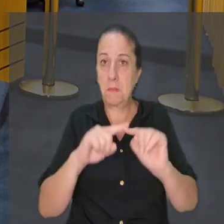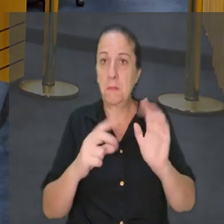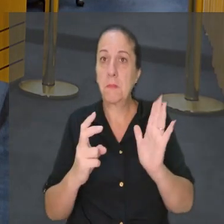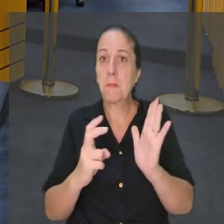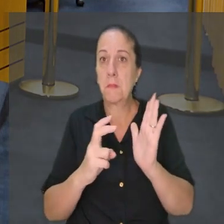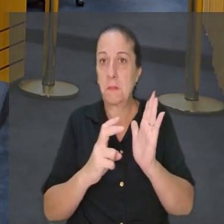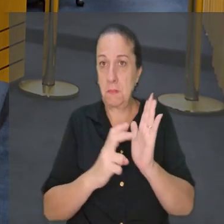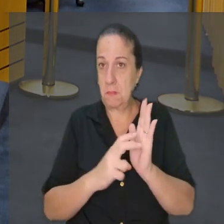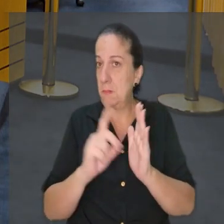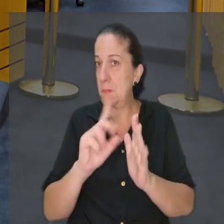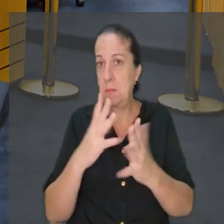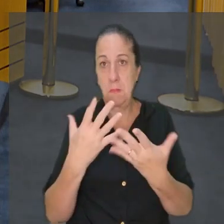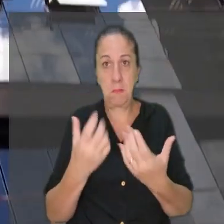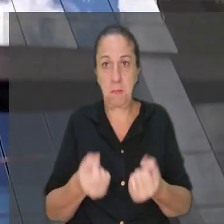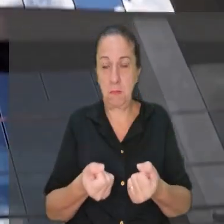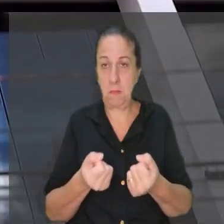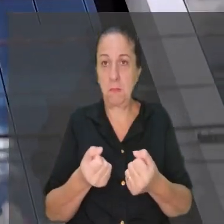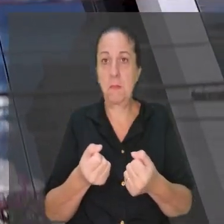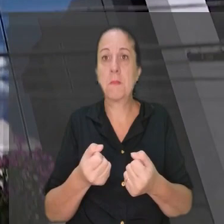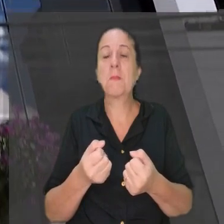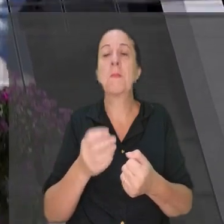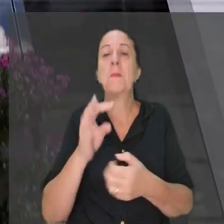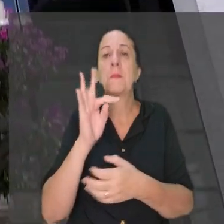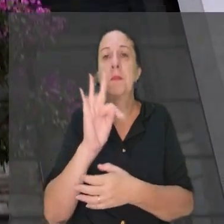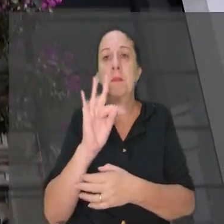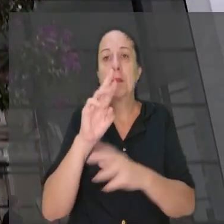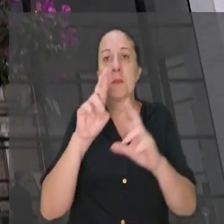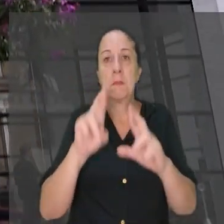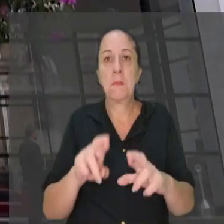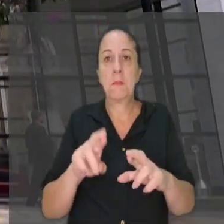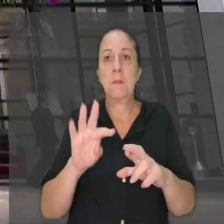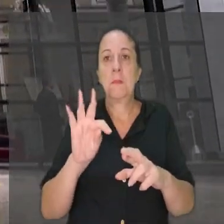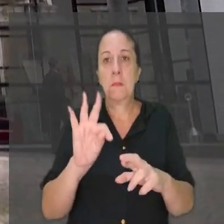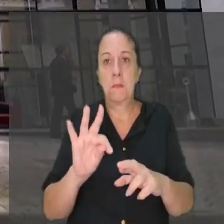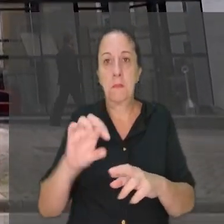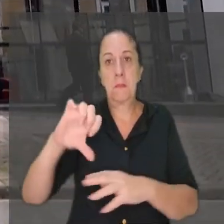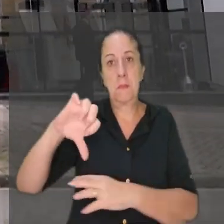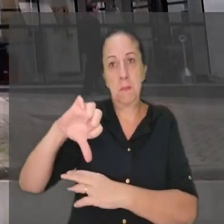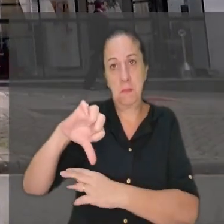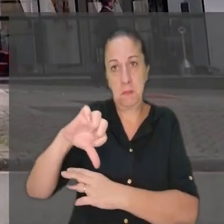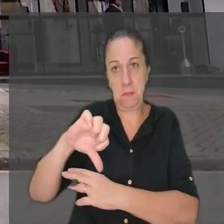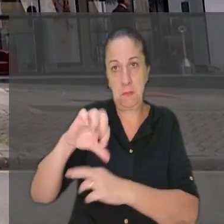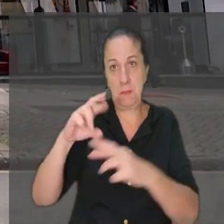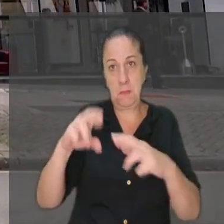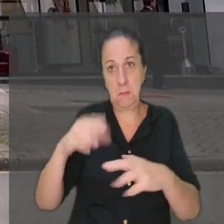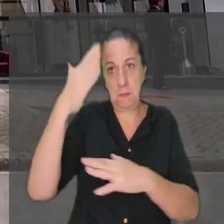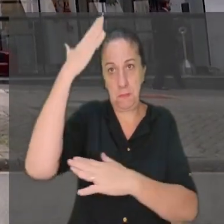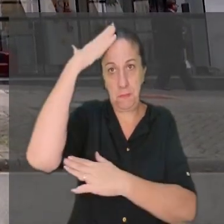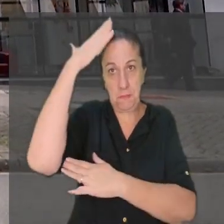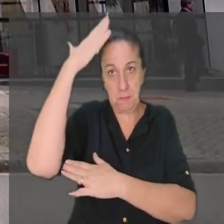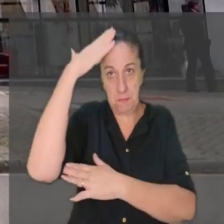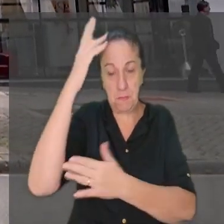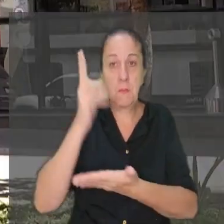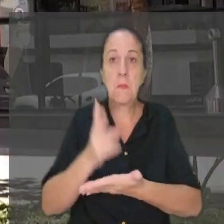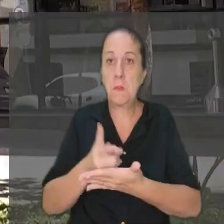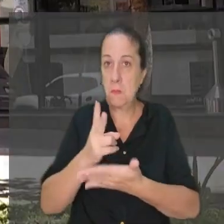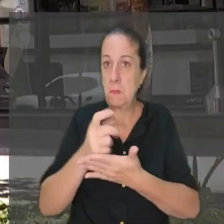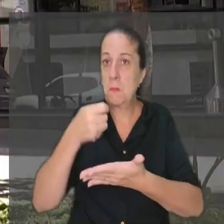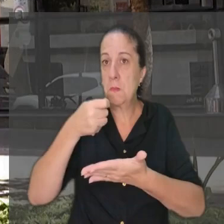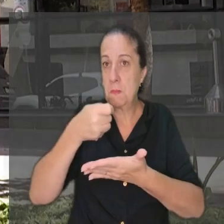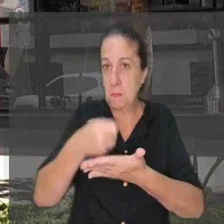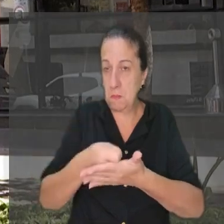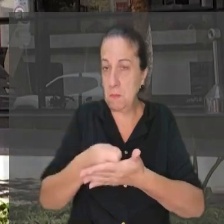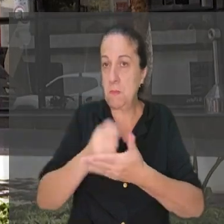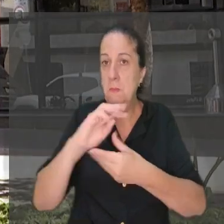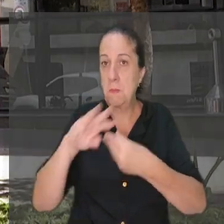banco negou as acusações. O Tribunal Regional do Trabalho da 9ª Região, no Paraná, manteve a sentença que havia determinado o pagamento